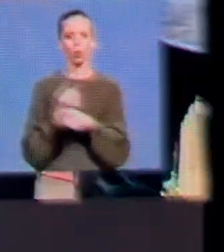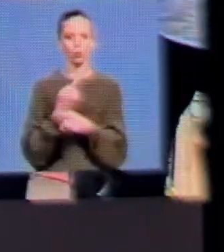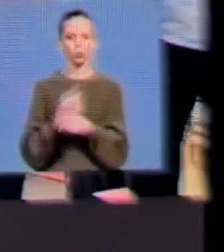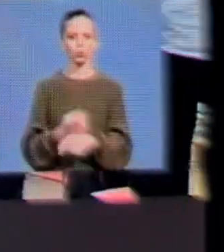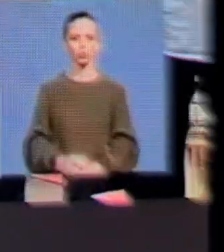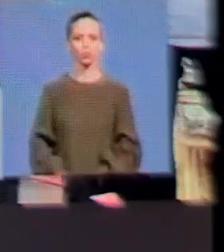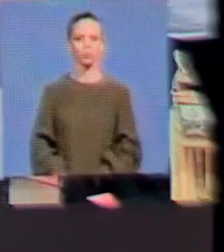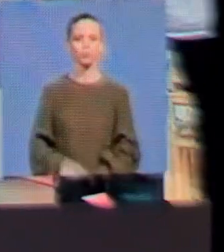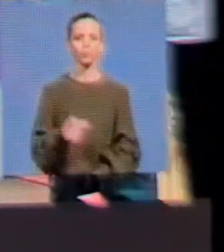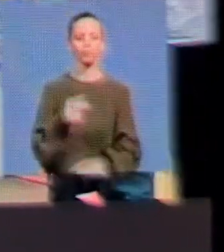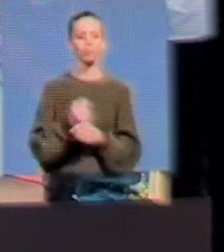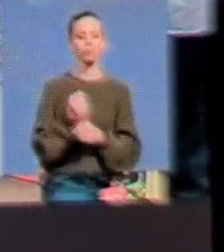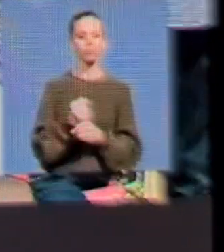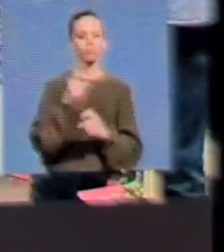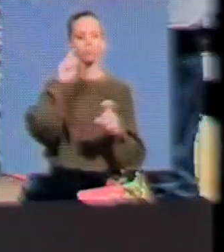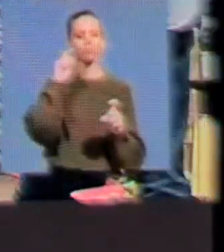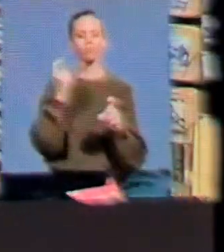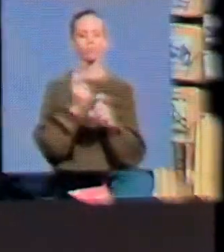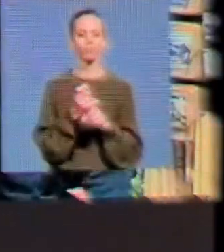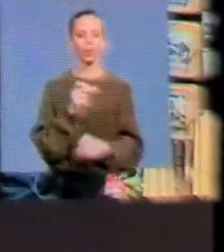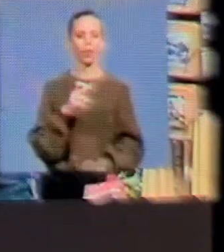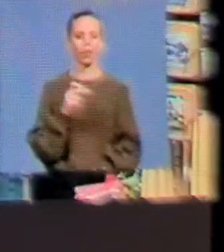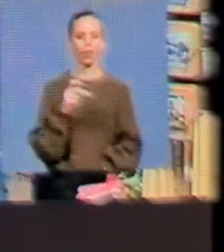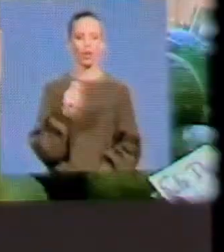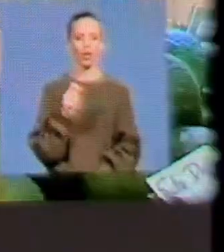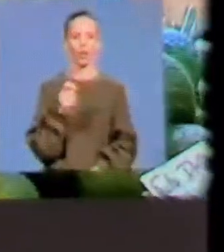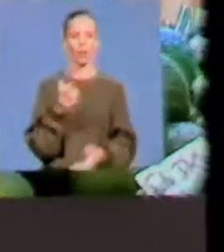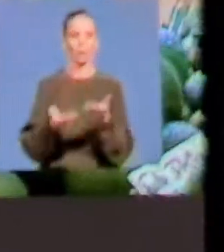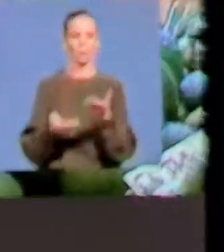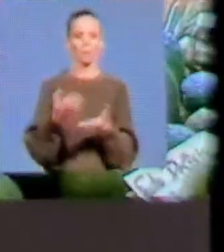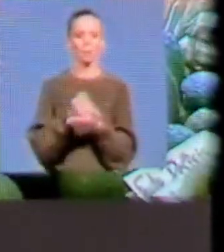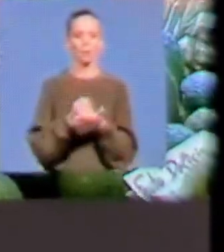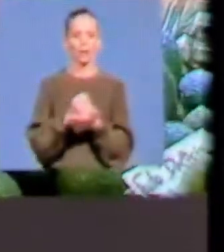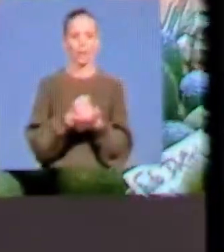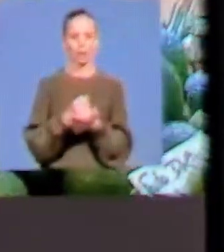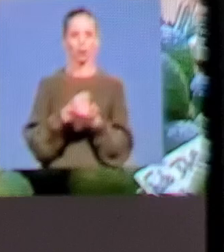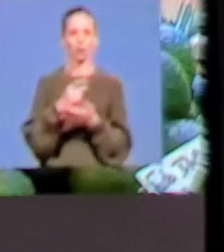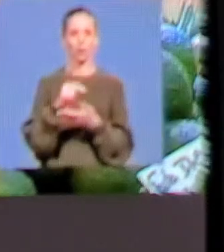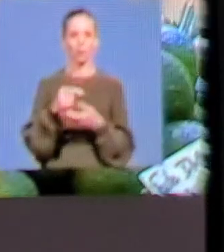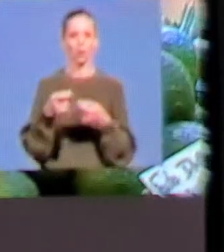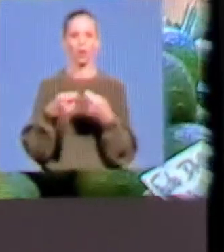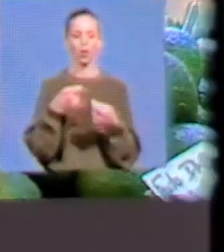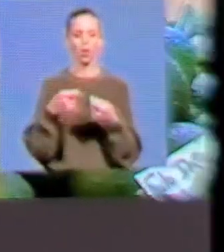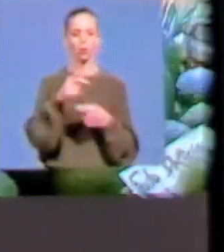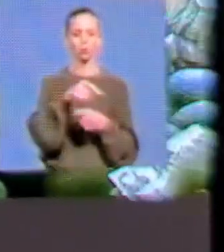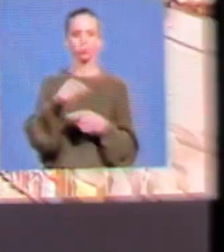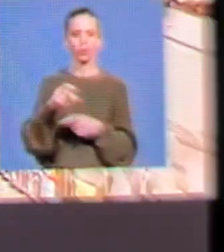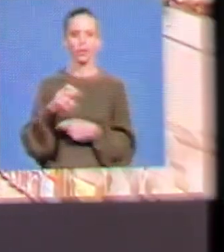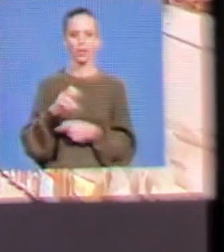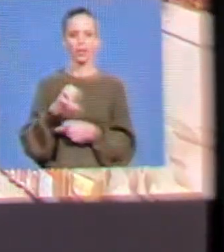circunstâncias. Esta operação de fiscalização da Arai às balanças dos mercados e dos estabelecimentos